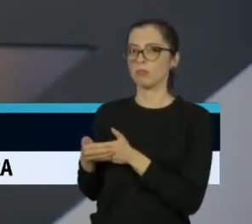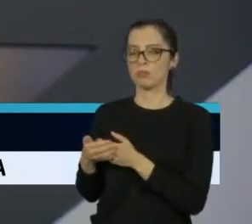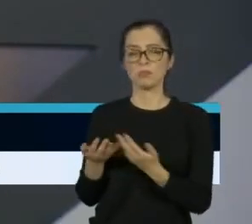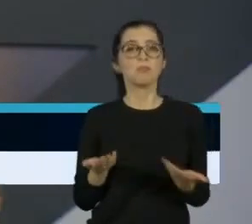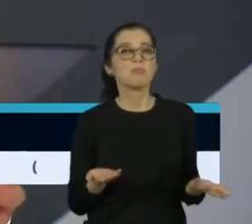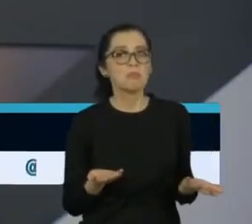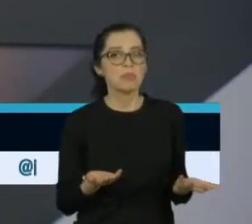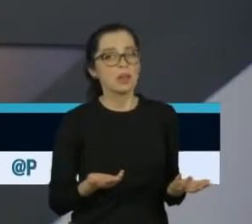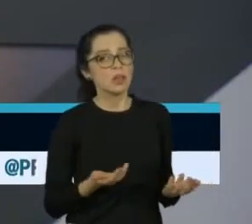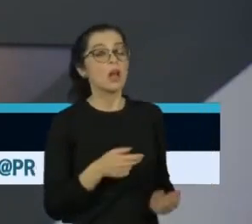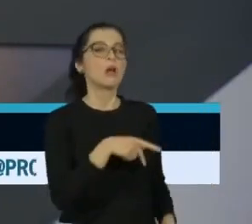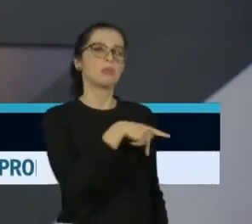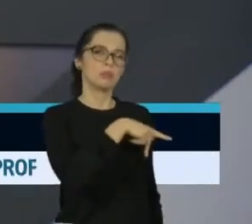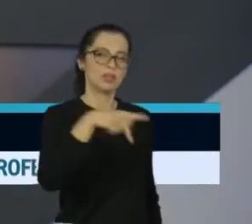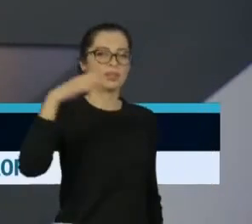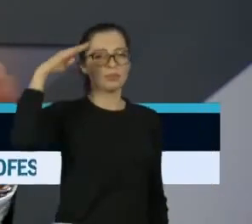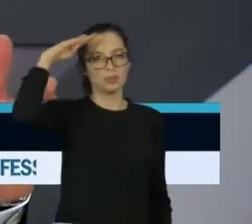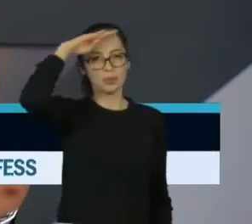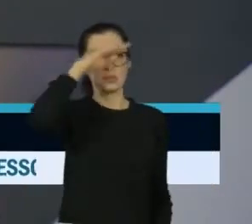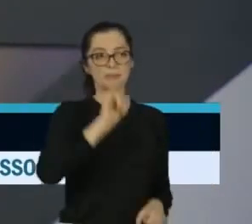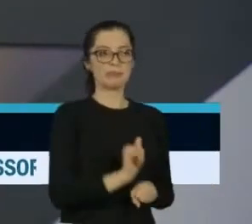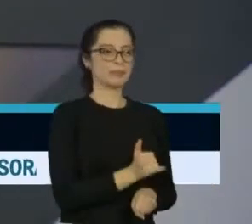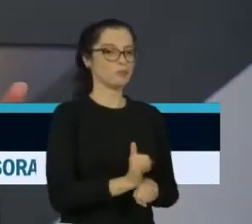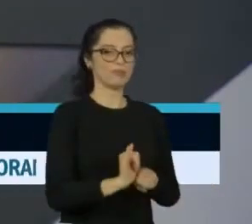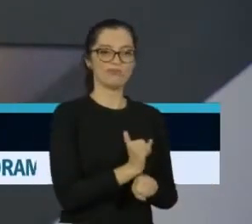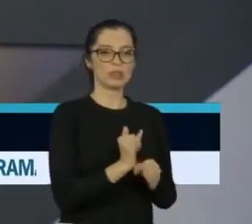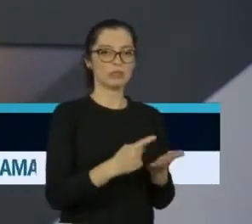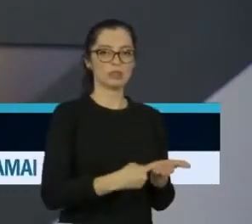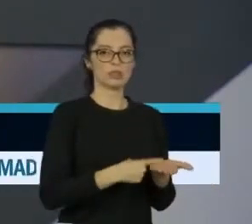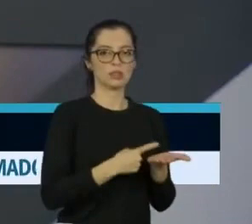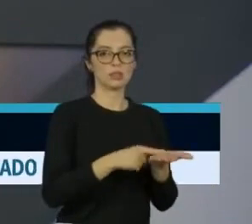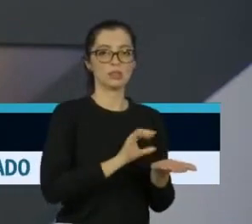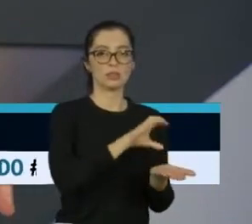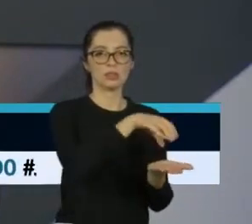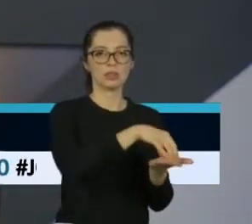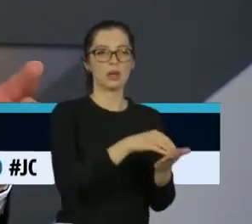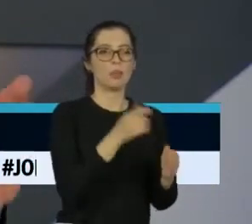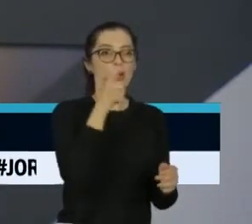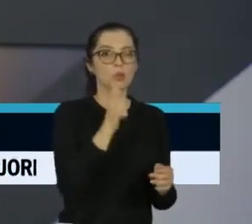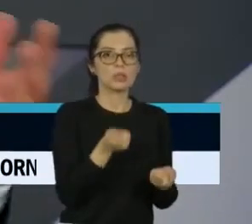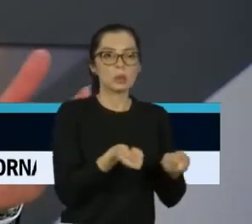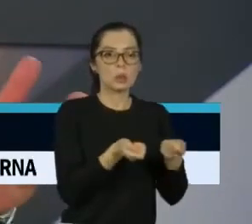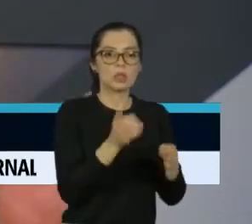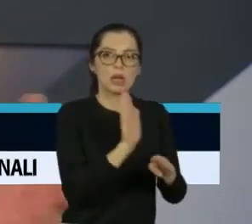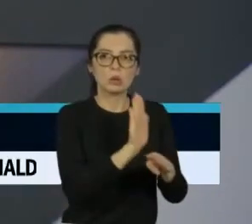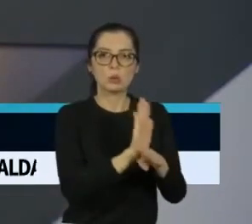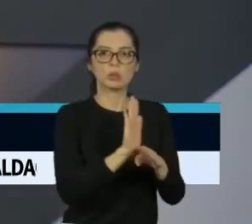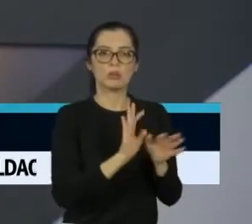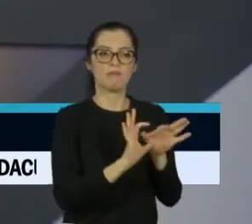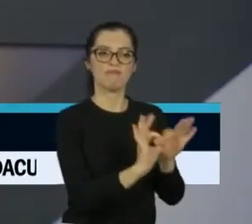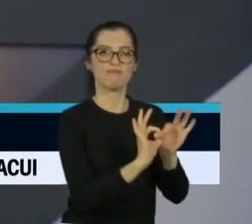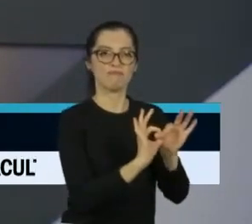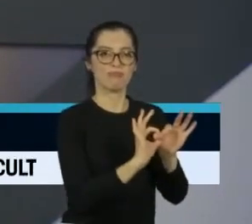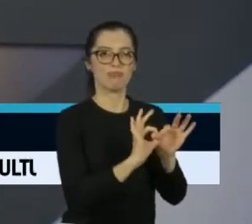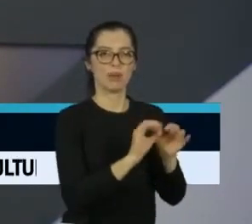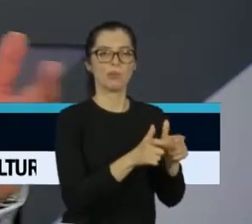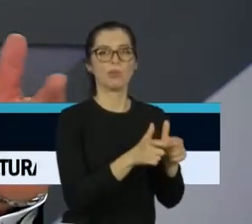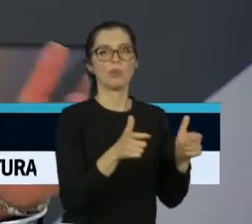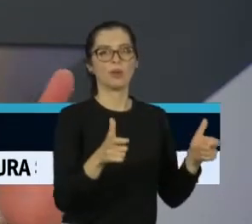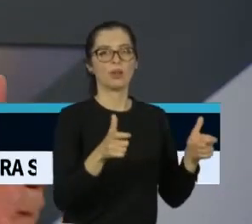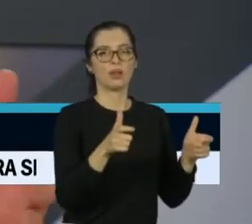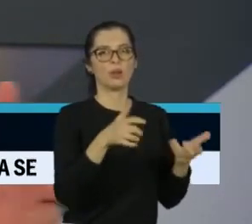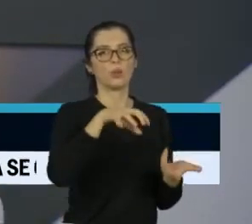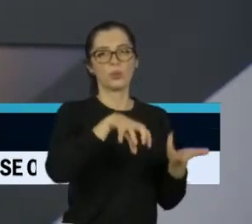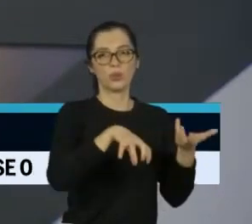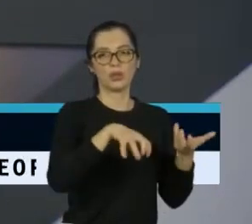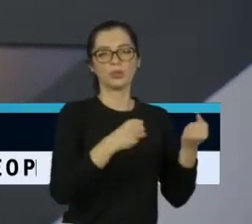presidente Bolsonaro está buscando um suporte político com o Centrão e se ele conseguir reconstruir uma maioria no Congresso Nacional,